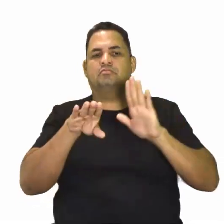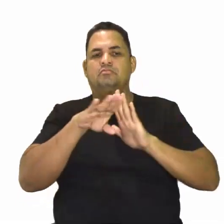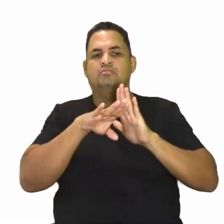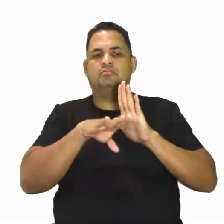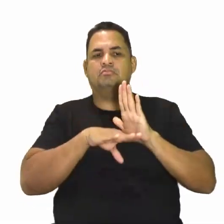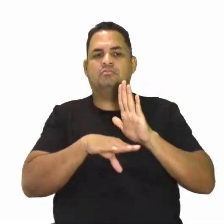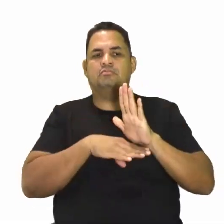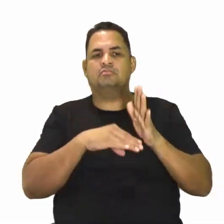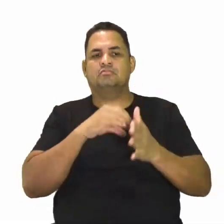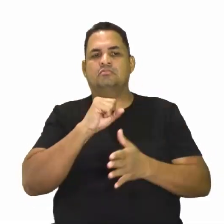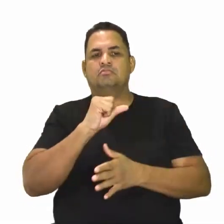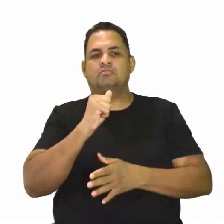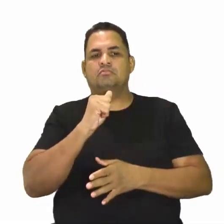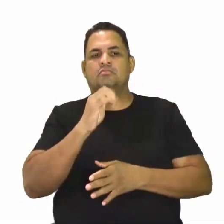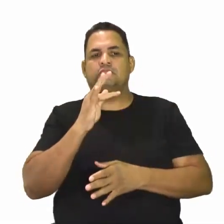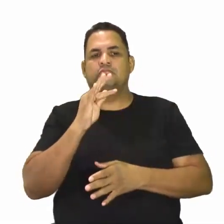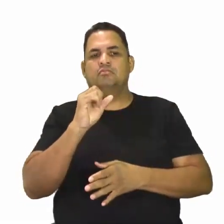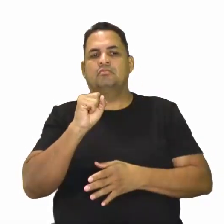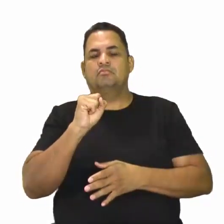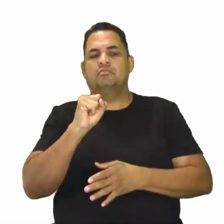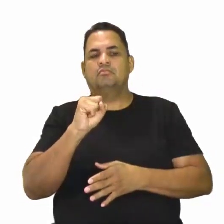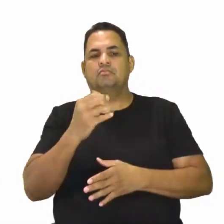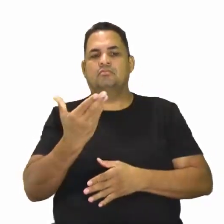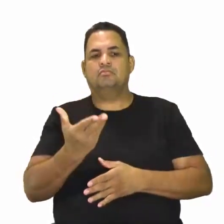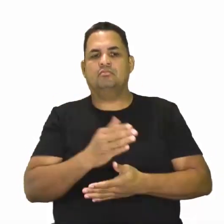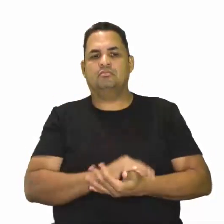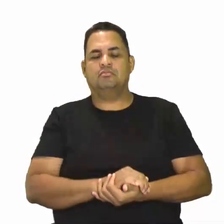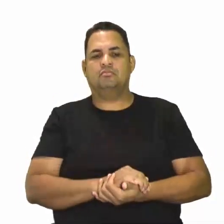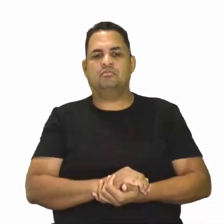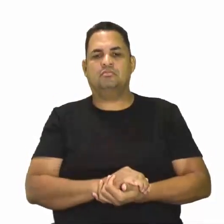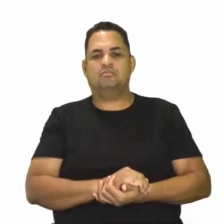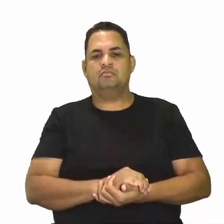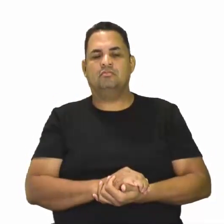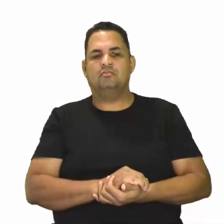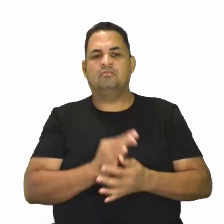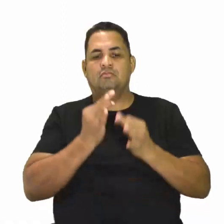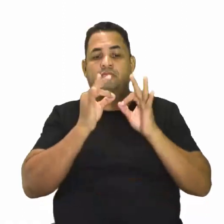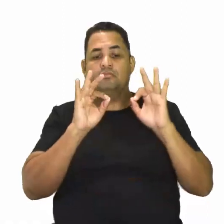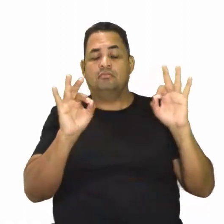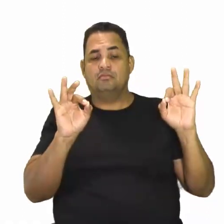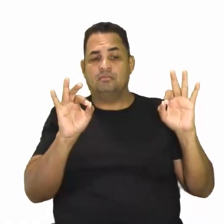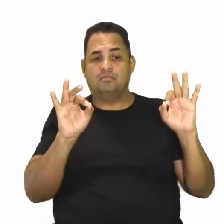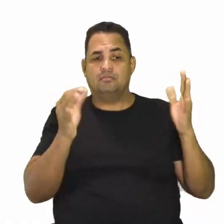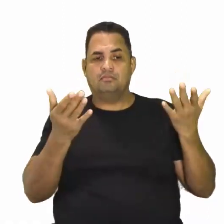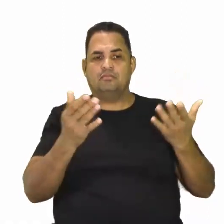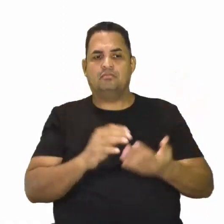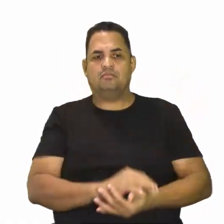dos componentes SAFs? Muito simples.